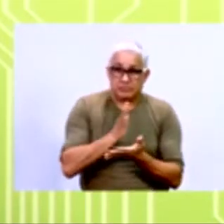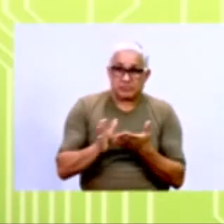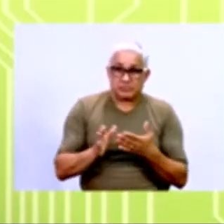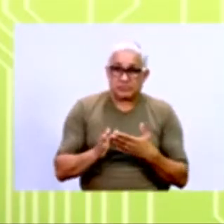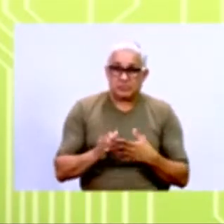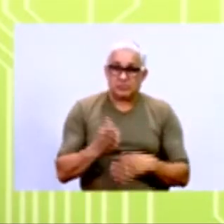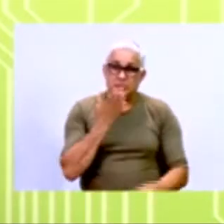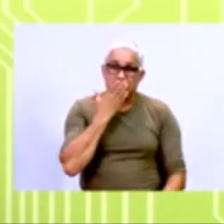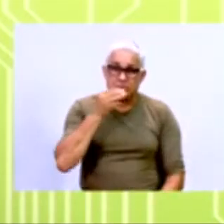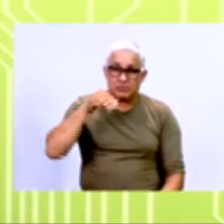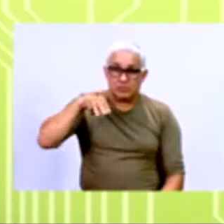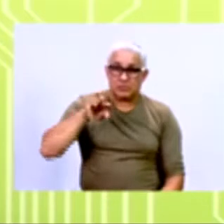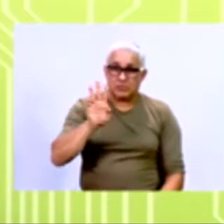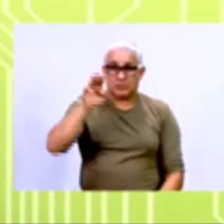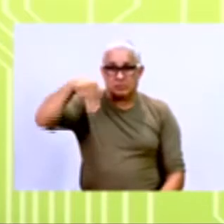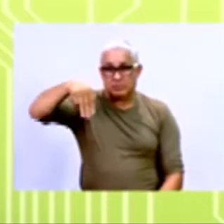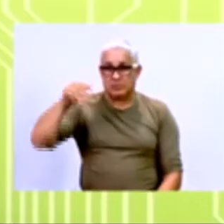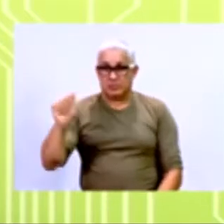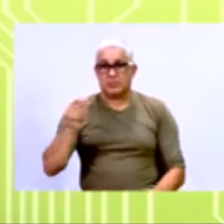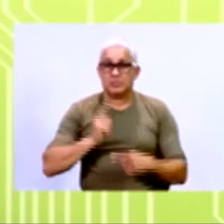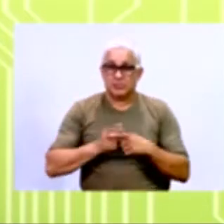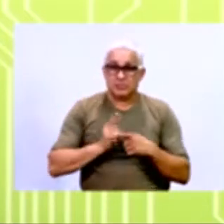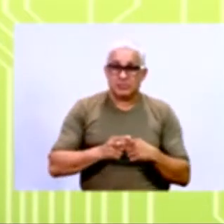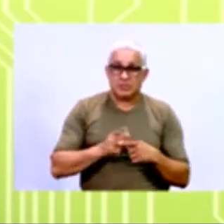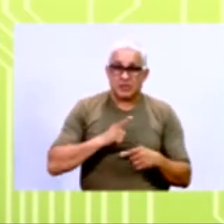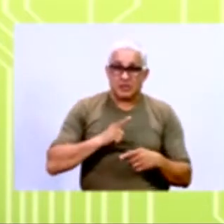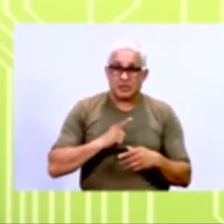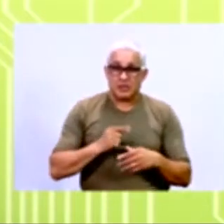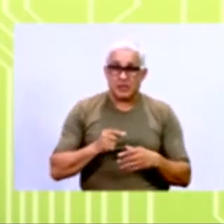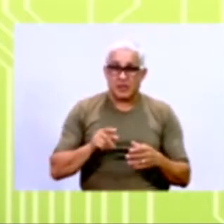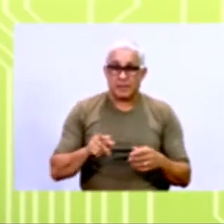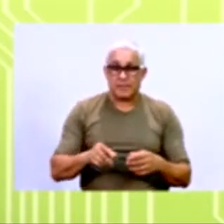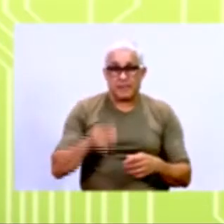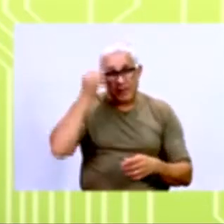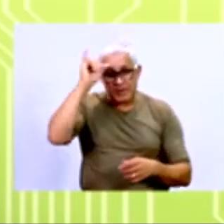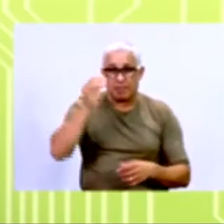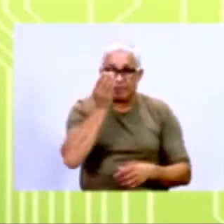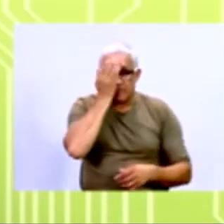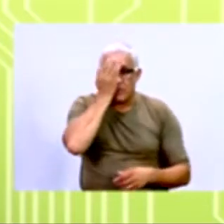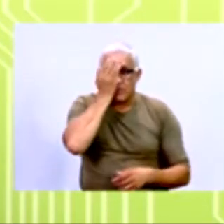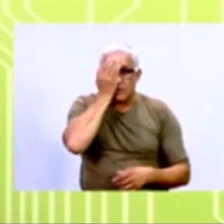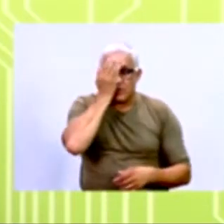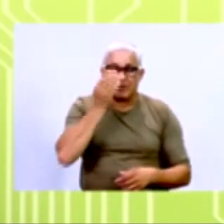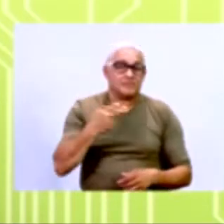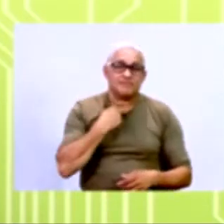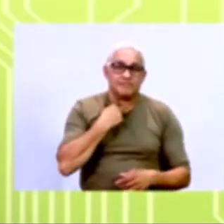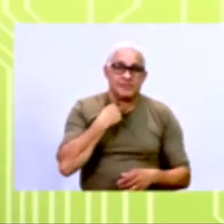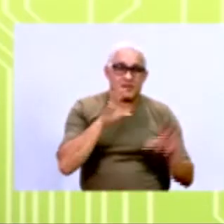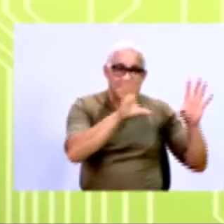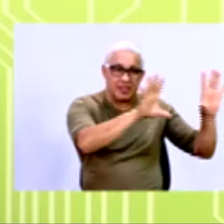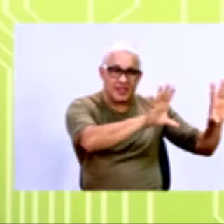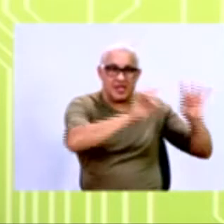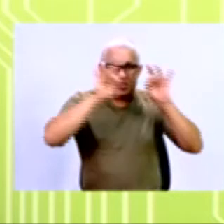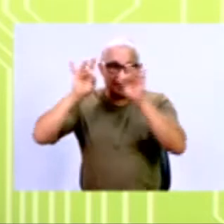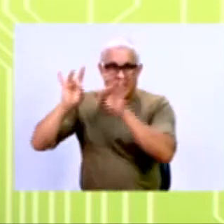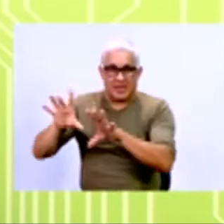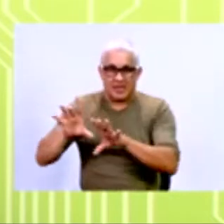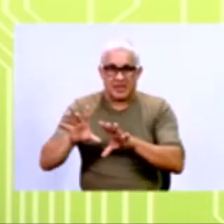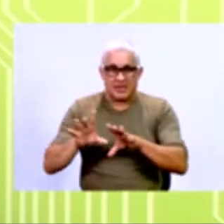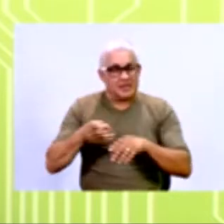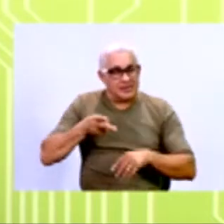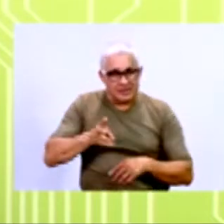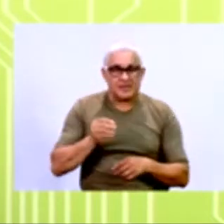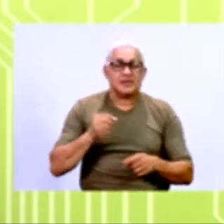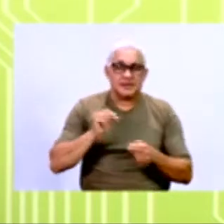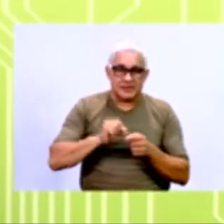nesse formato WMA. Por quê? Porque ele vem com a proteção contra a pirataria. Então, eu não posso copiar e colar de uma forma como eu faço